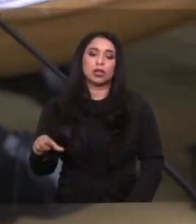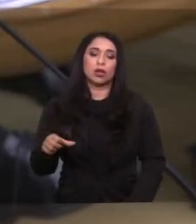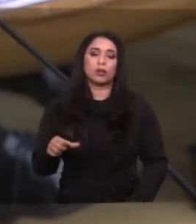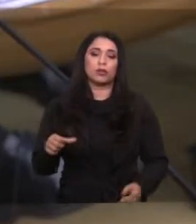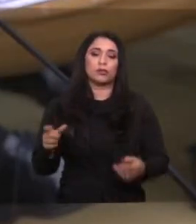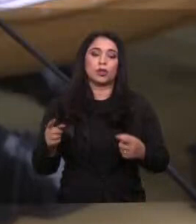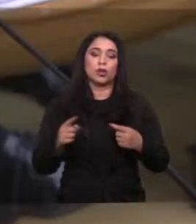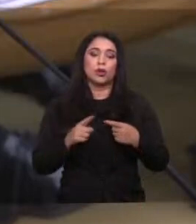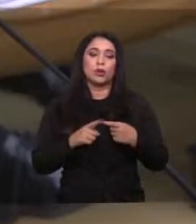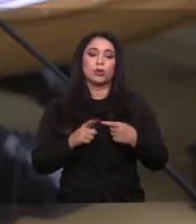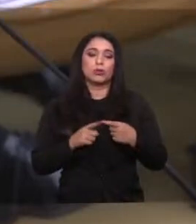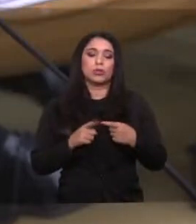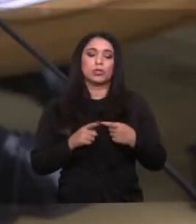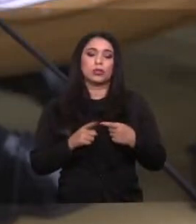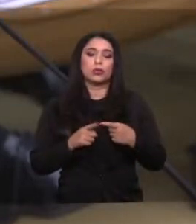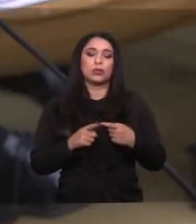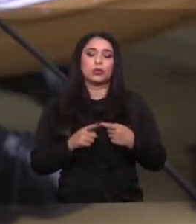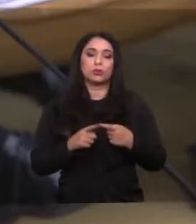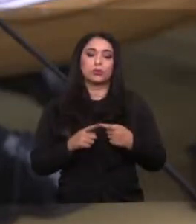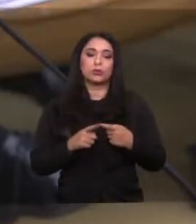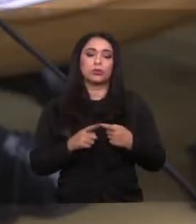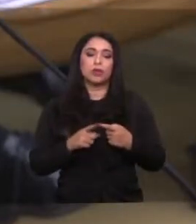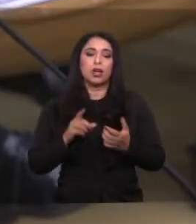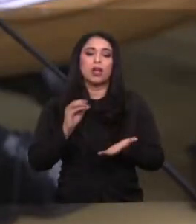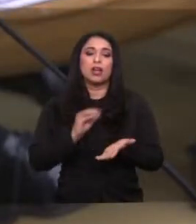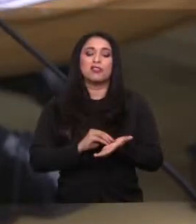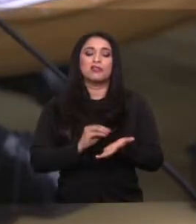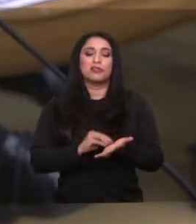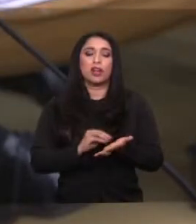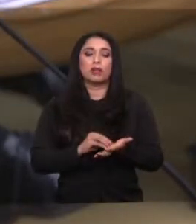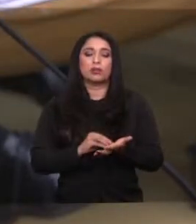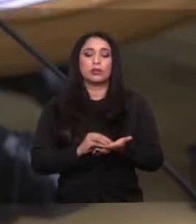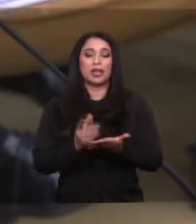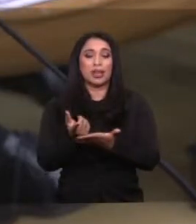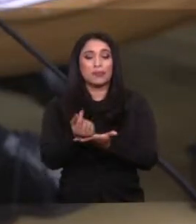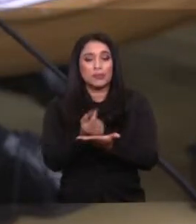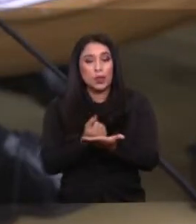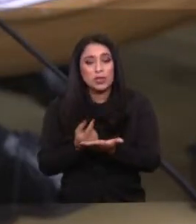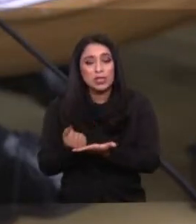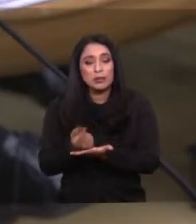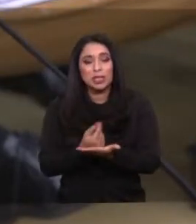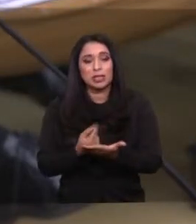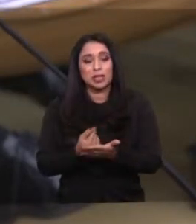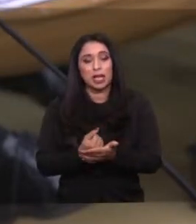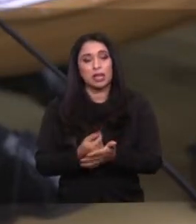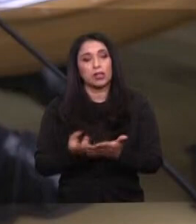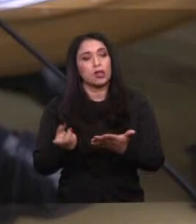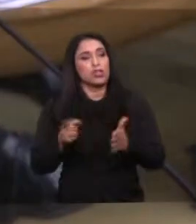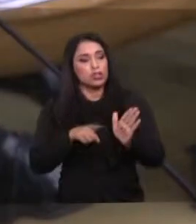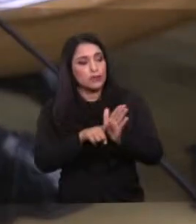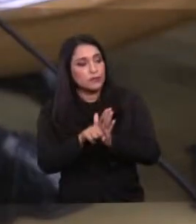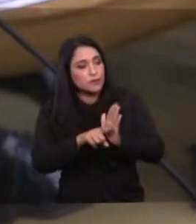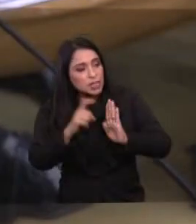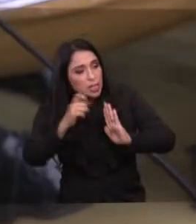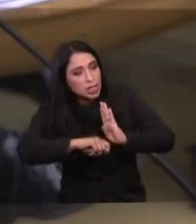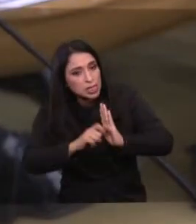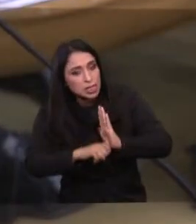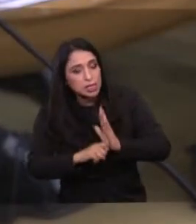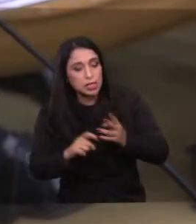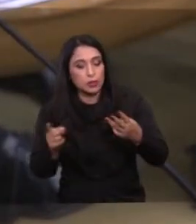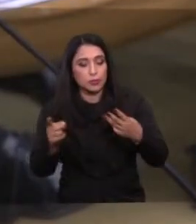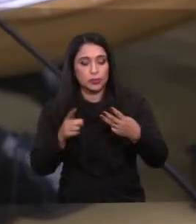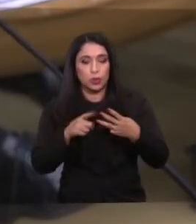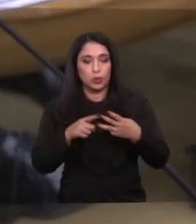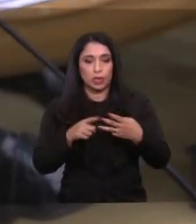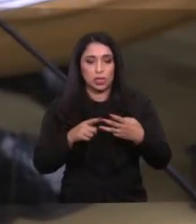respeito à falta de previsão de impacto orçamentário e de violação ao novo regime fiscal. O terceiro